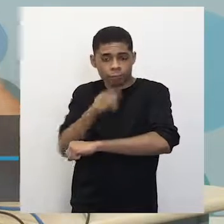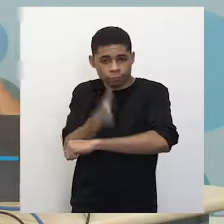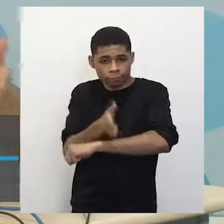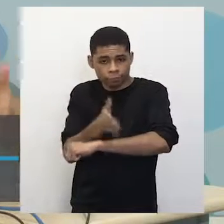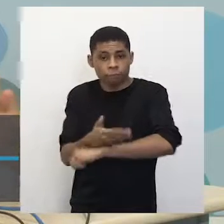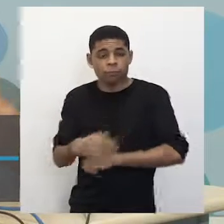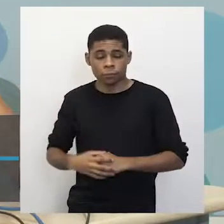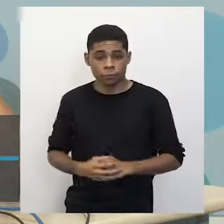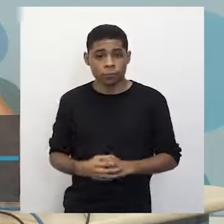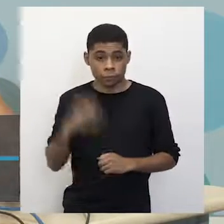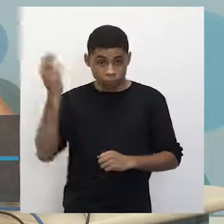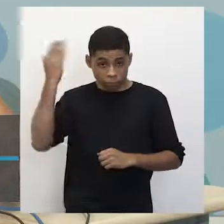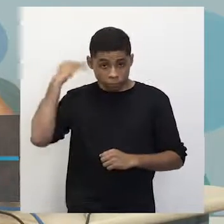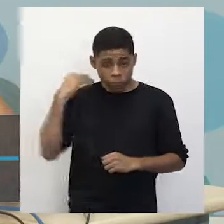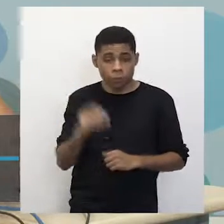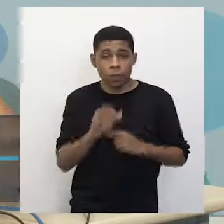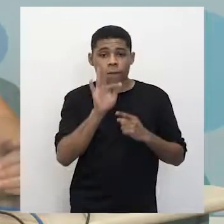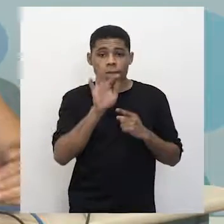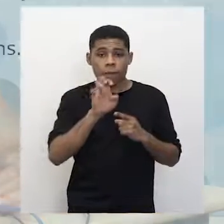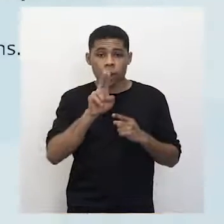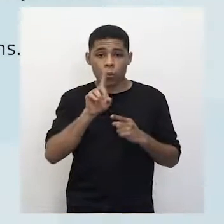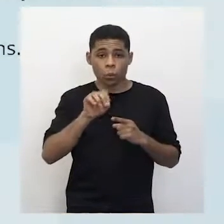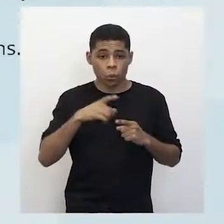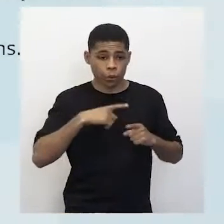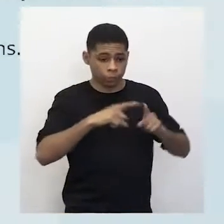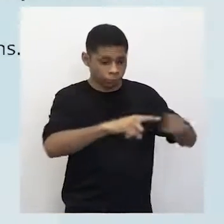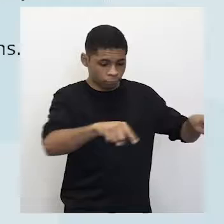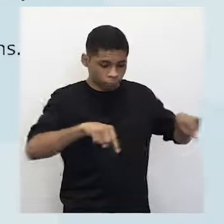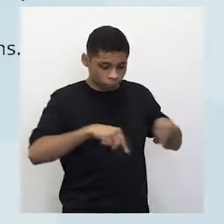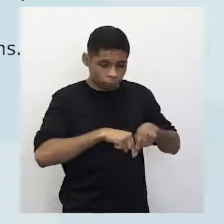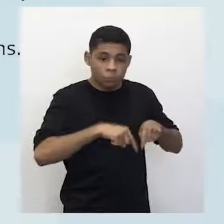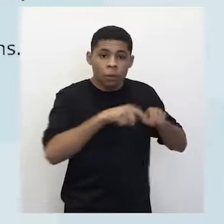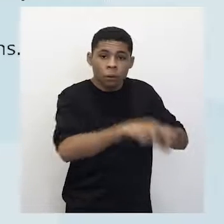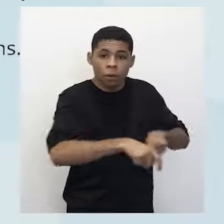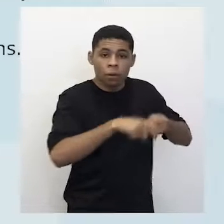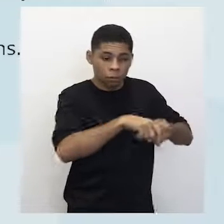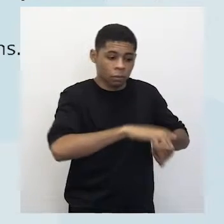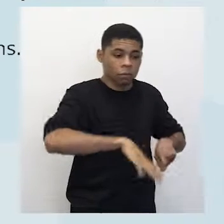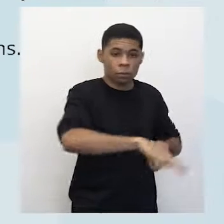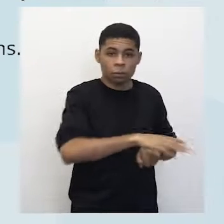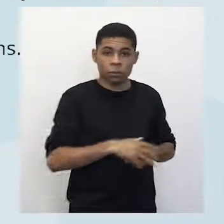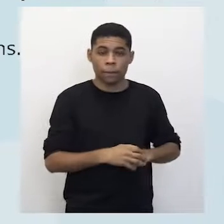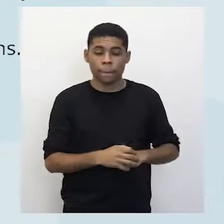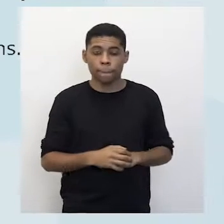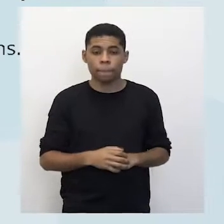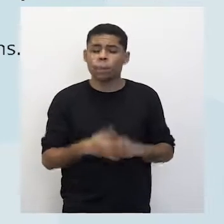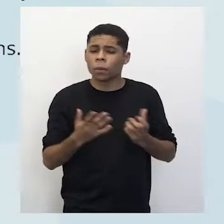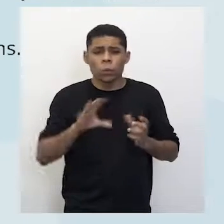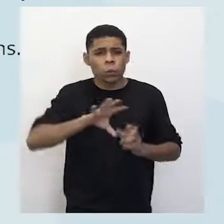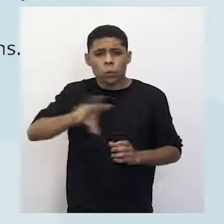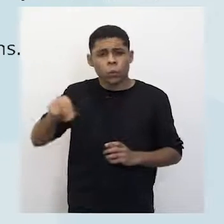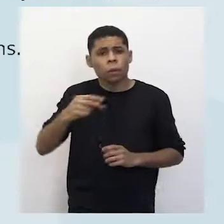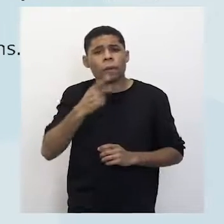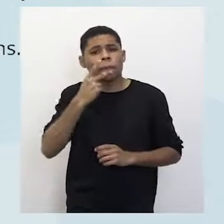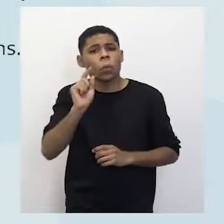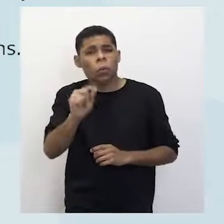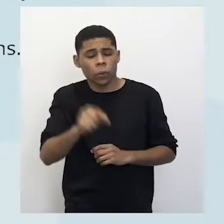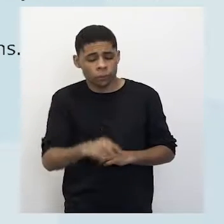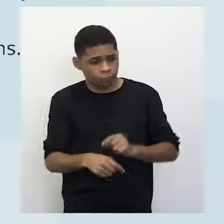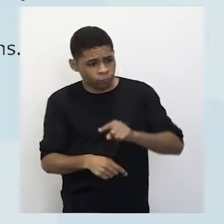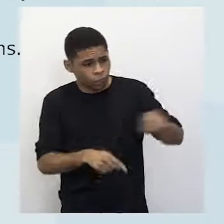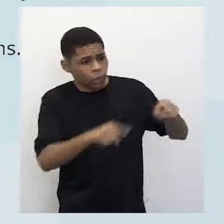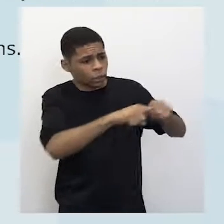feudo enquanto propriedade rural. Vamos lá? Então, todo mundo falava o seguinte, a propriedade